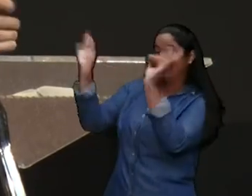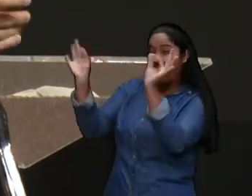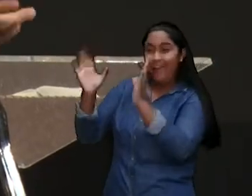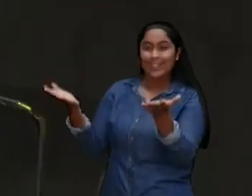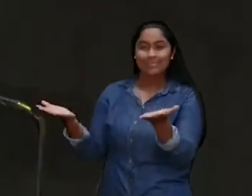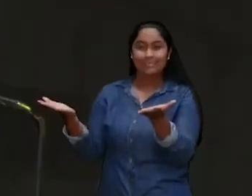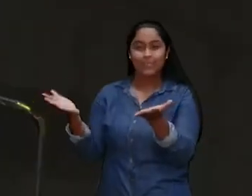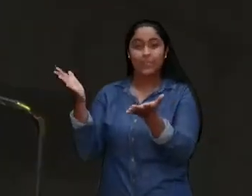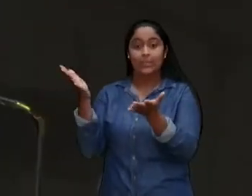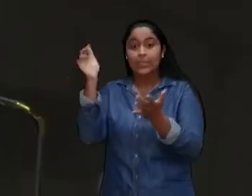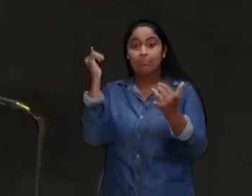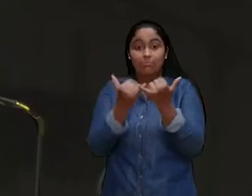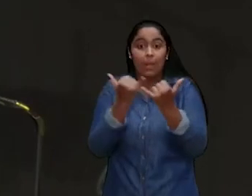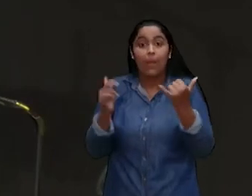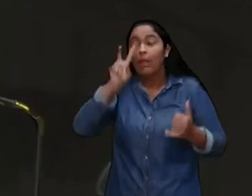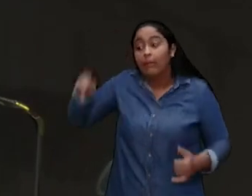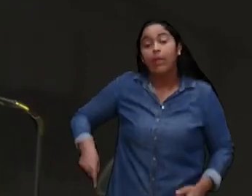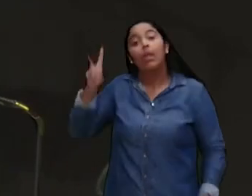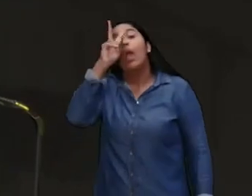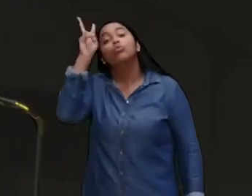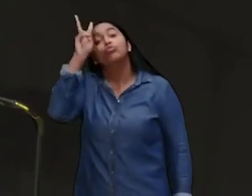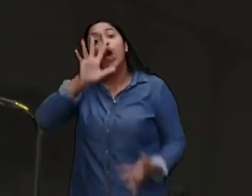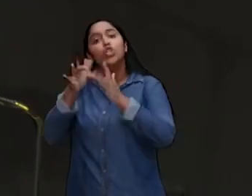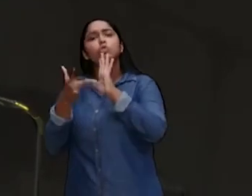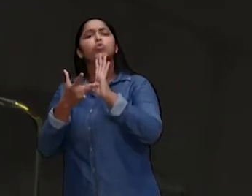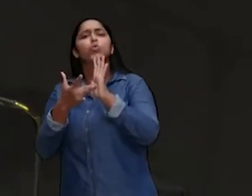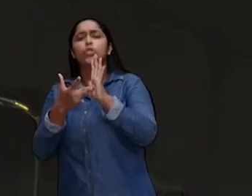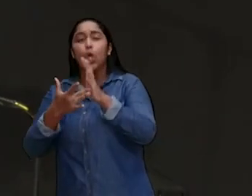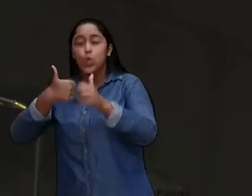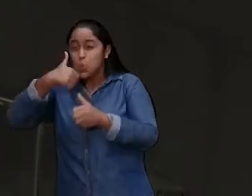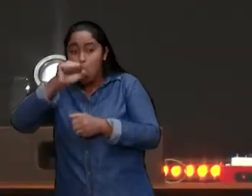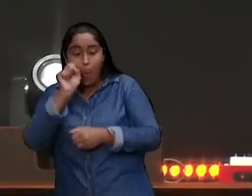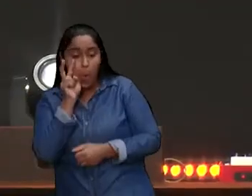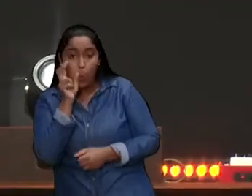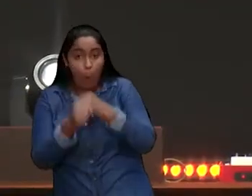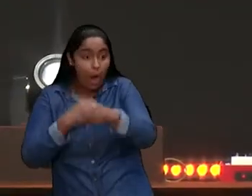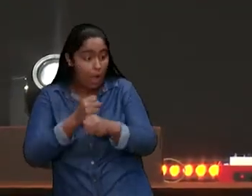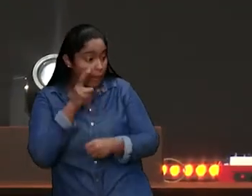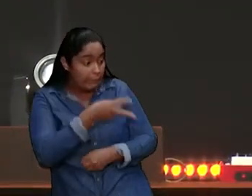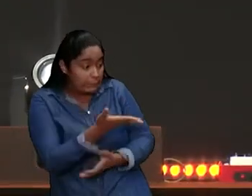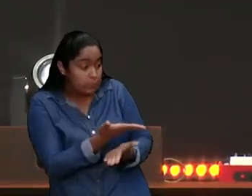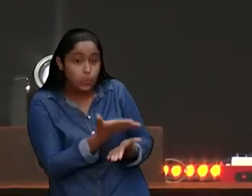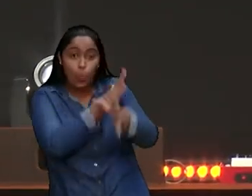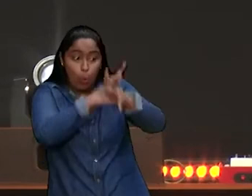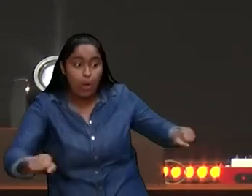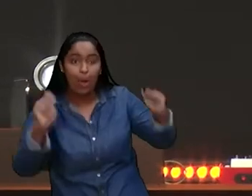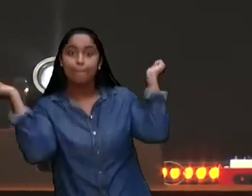instantaneamente a mulher 18 anos era para o cara cai de joelho falando eu vi a glória de Deus mas não reclamou